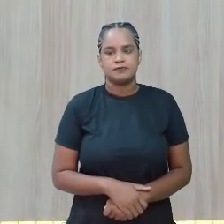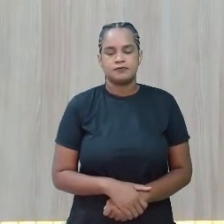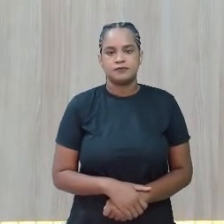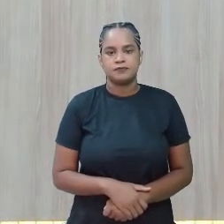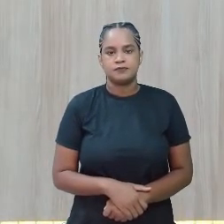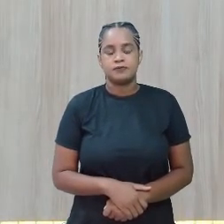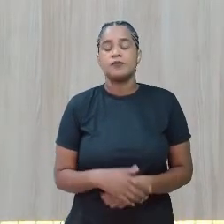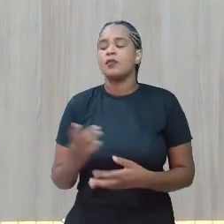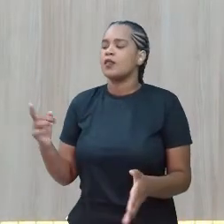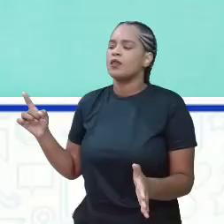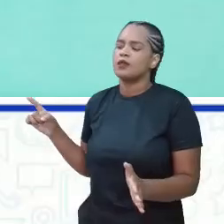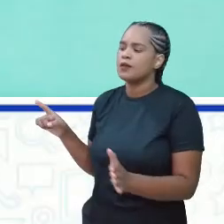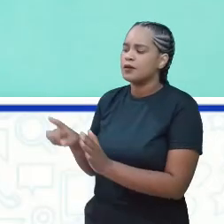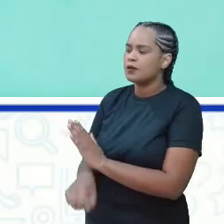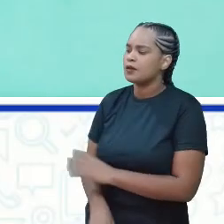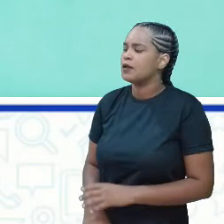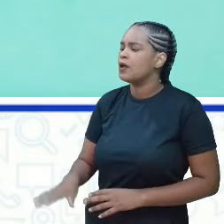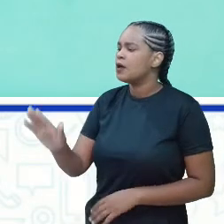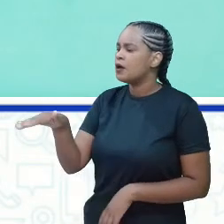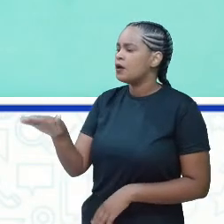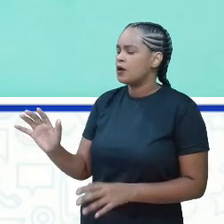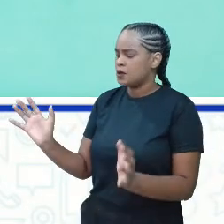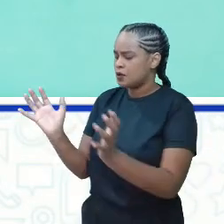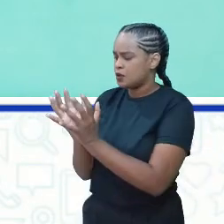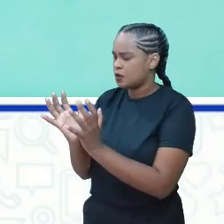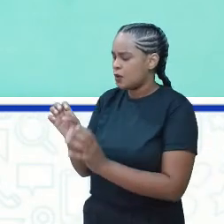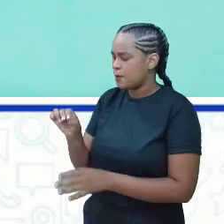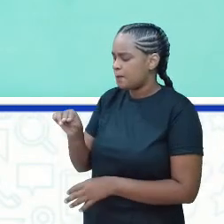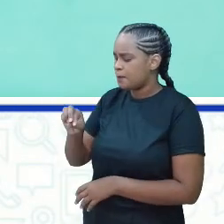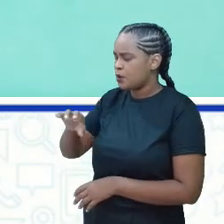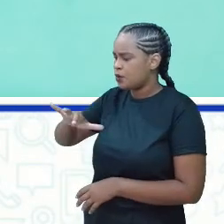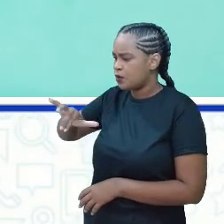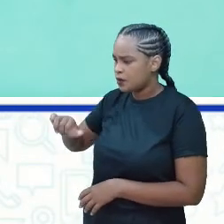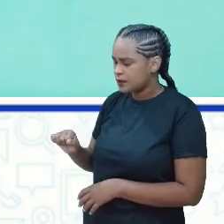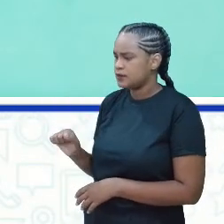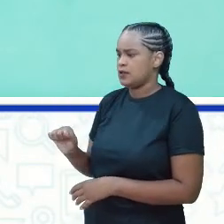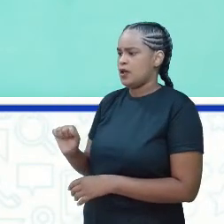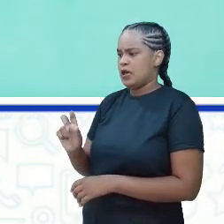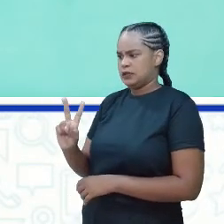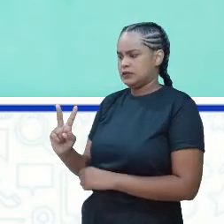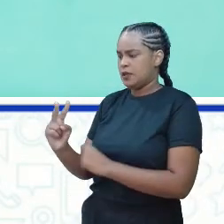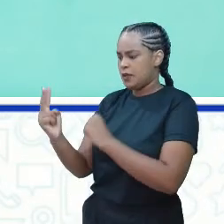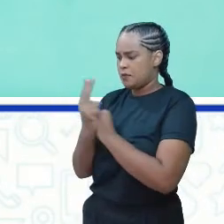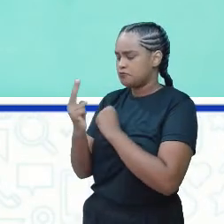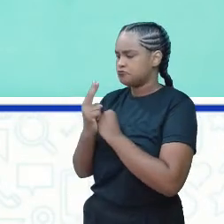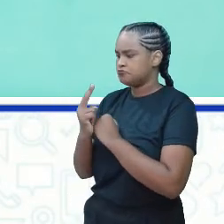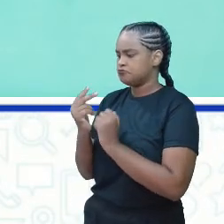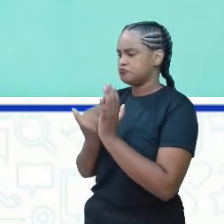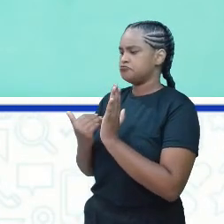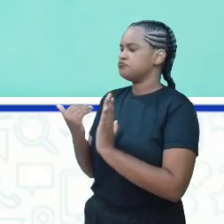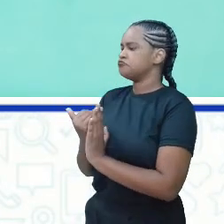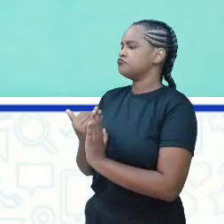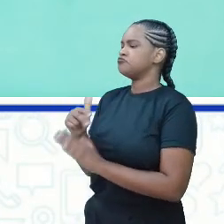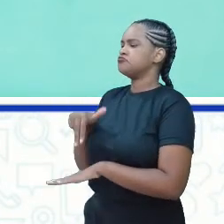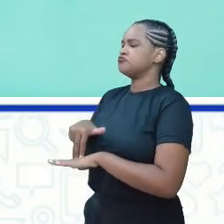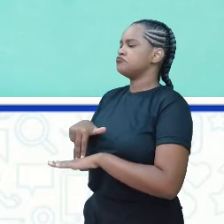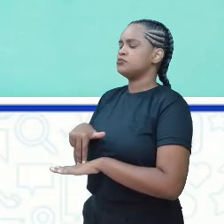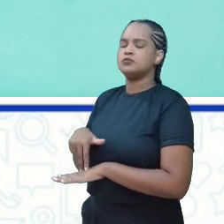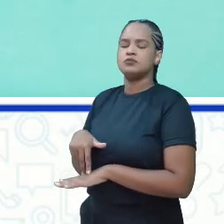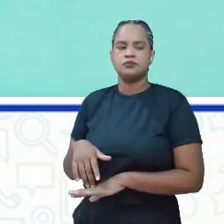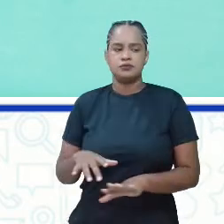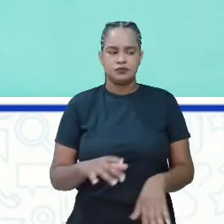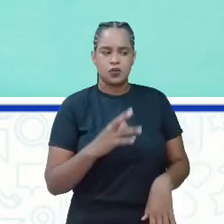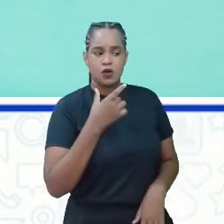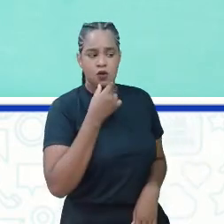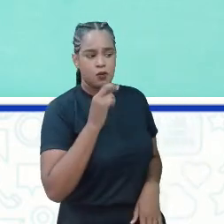A revista pergunta: a turma da Mônica é imune à crise? Maurício de Souza responde: nós temos